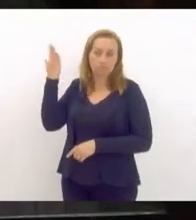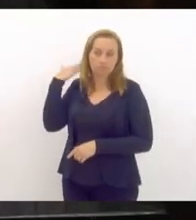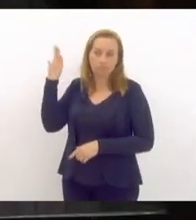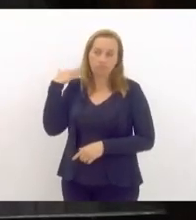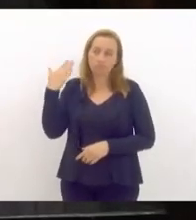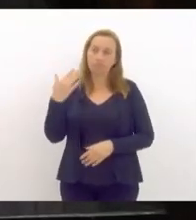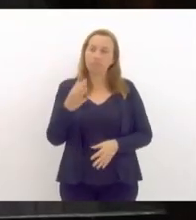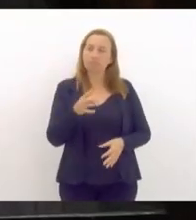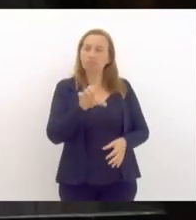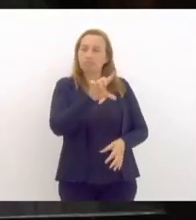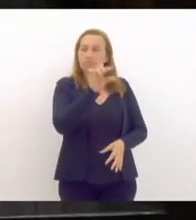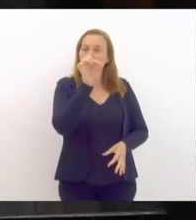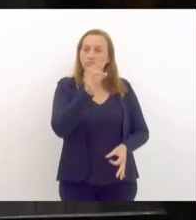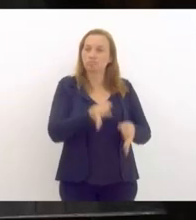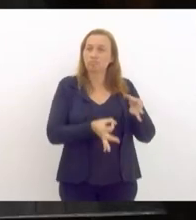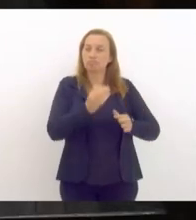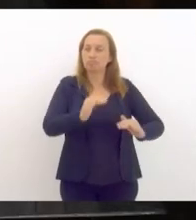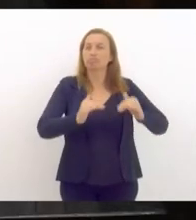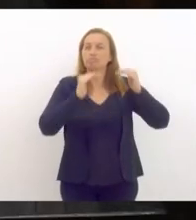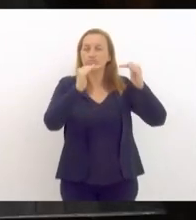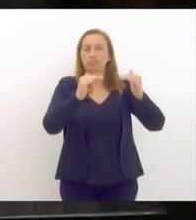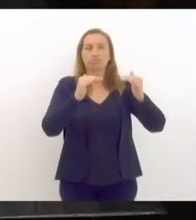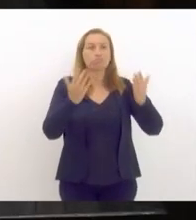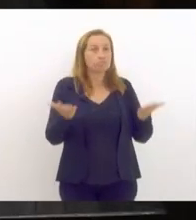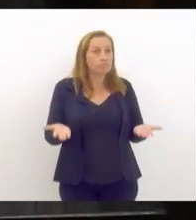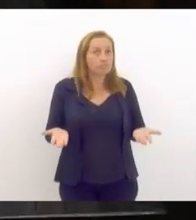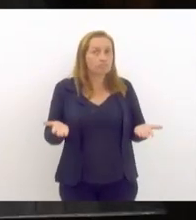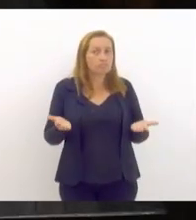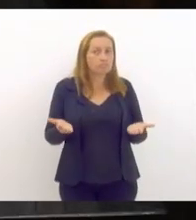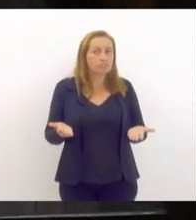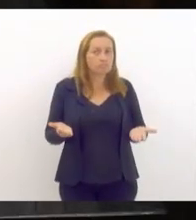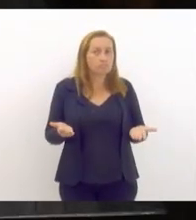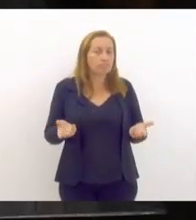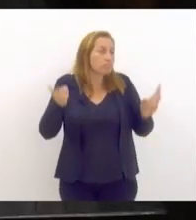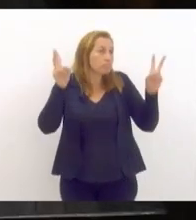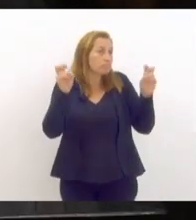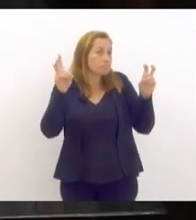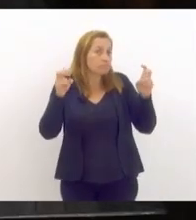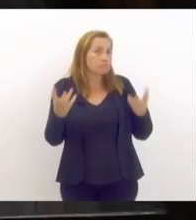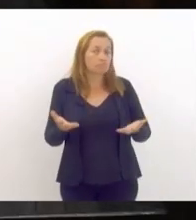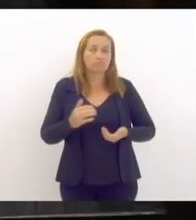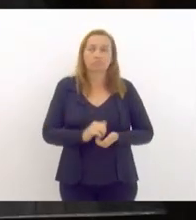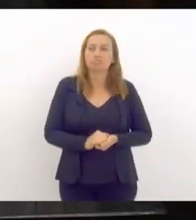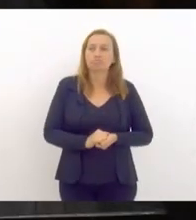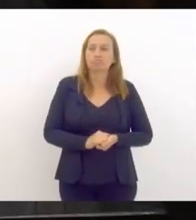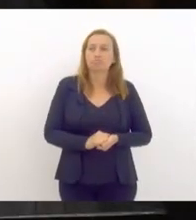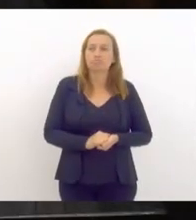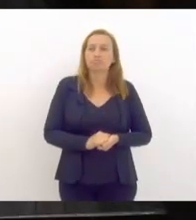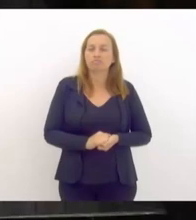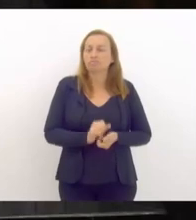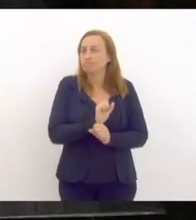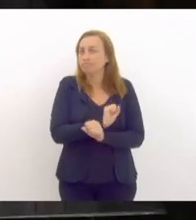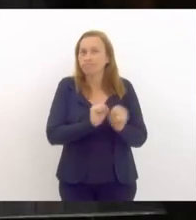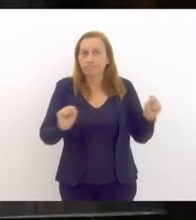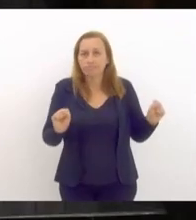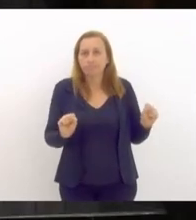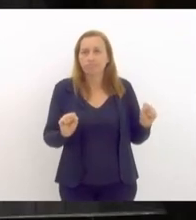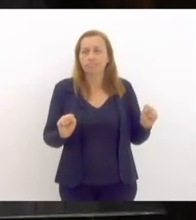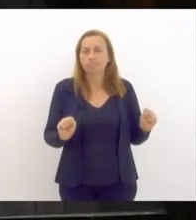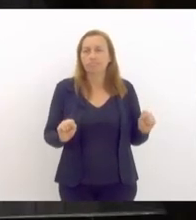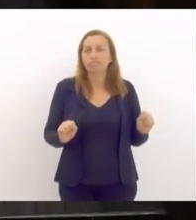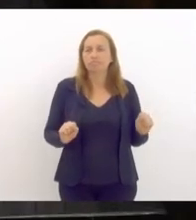superiores e Superior Tribunal de Justiça sobre esse assunto isso é impossível